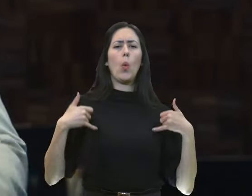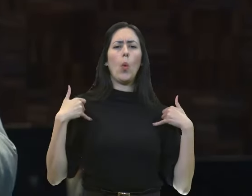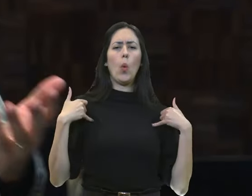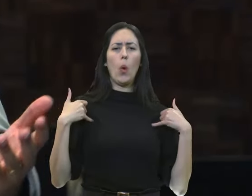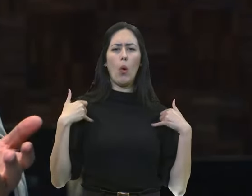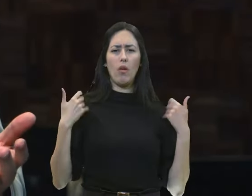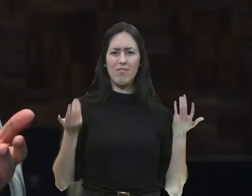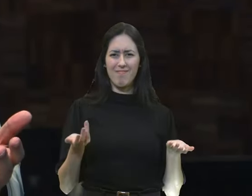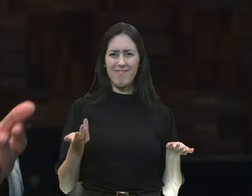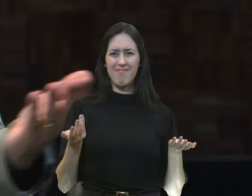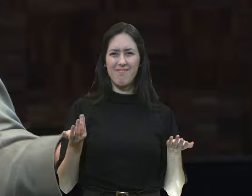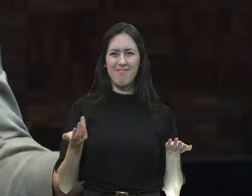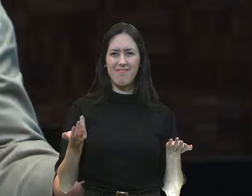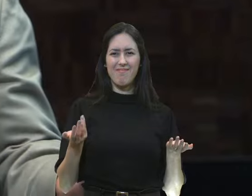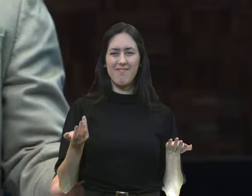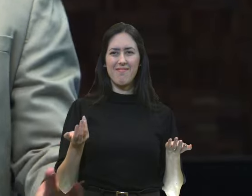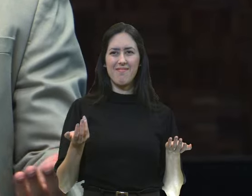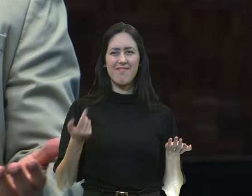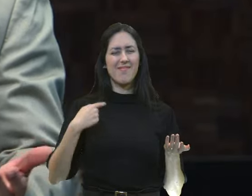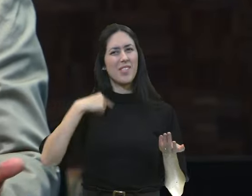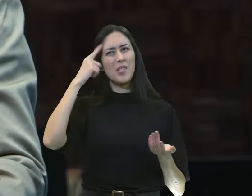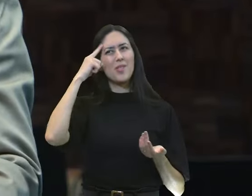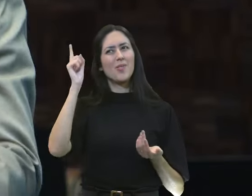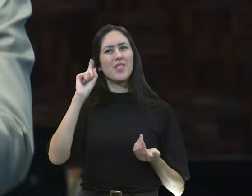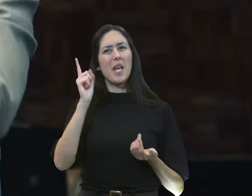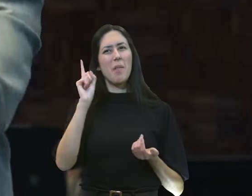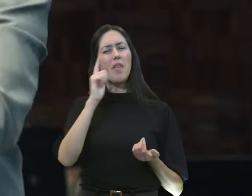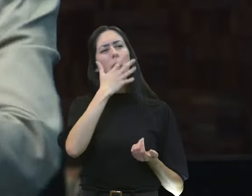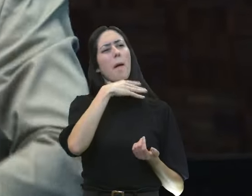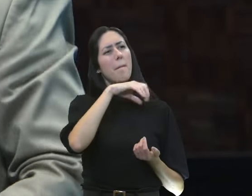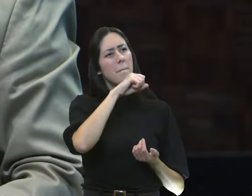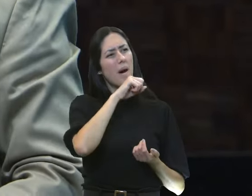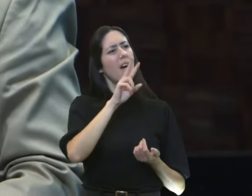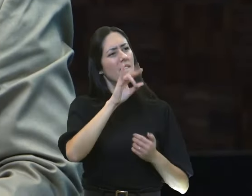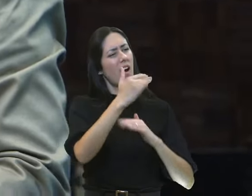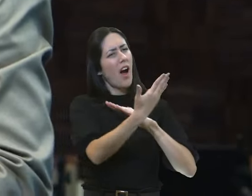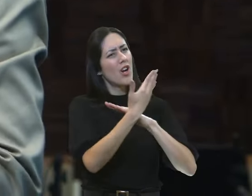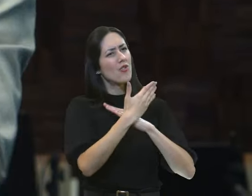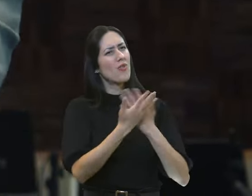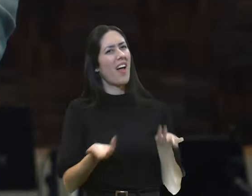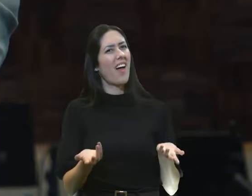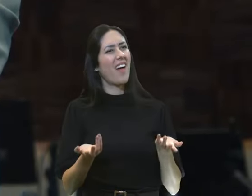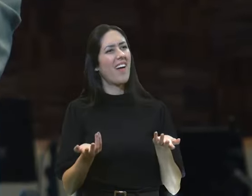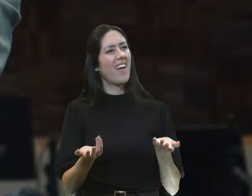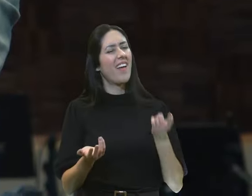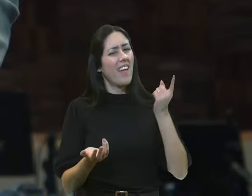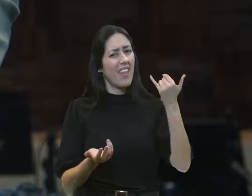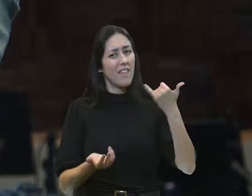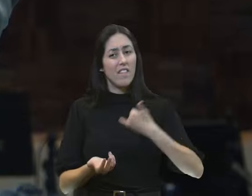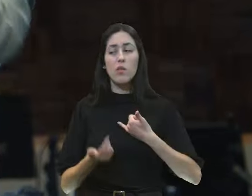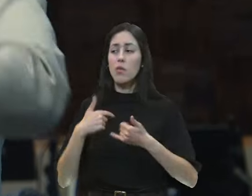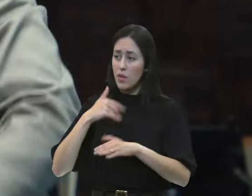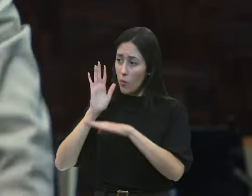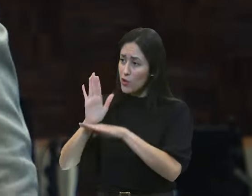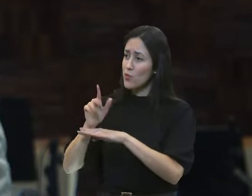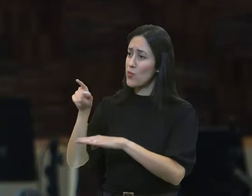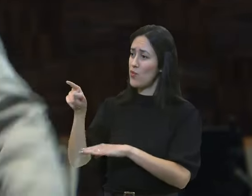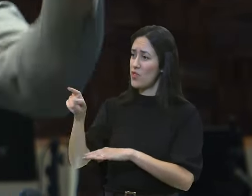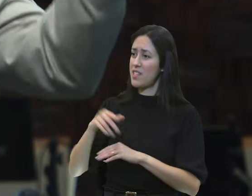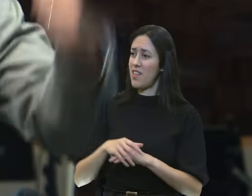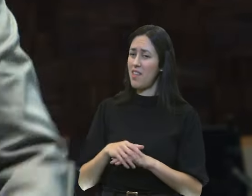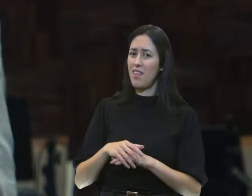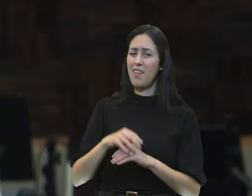Se eu soubesse que o pai ia usar de graça para comigo, ia dizer, te ajudo, filho. Eu tinha ido